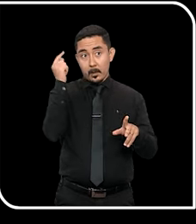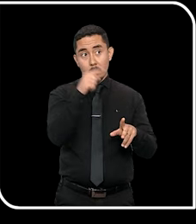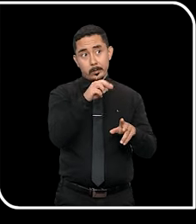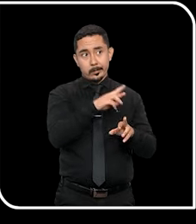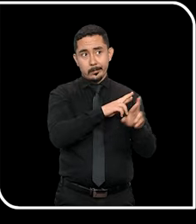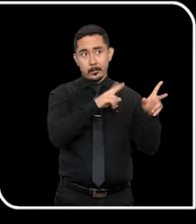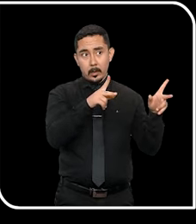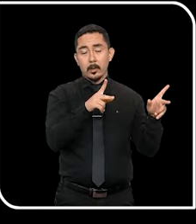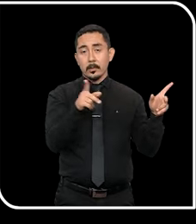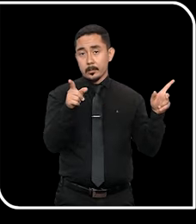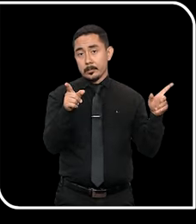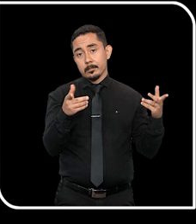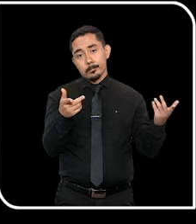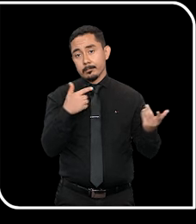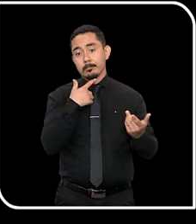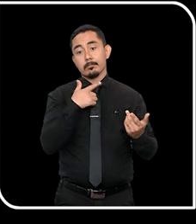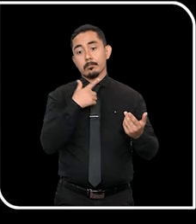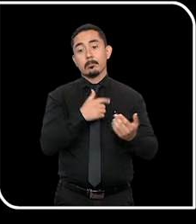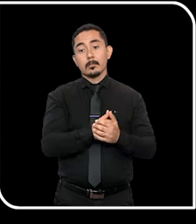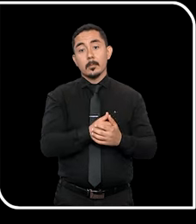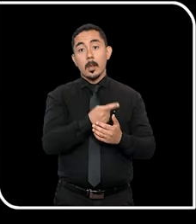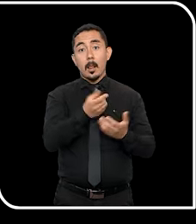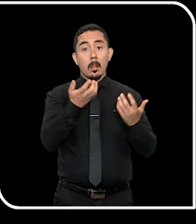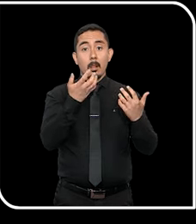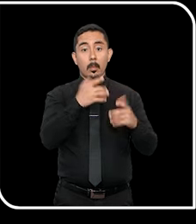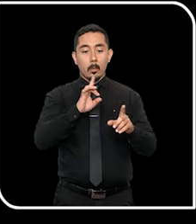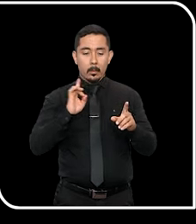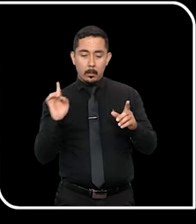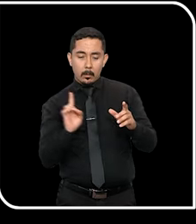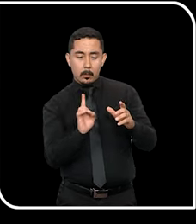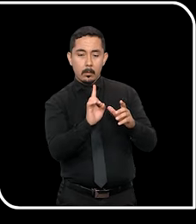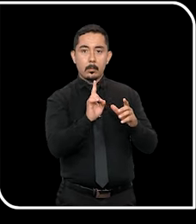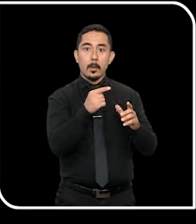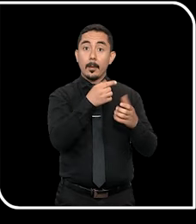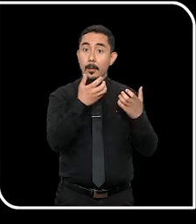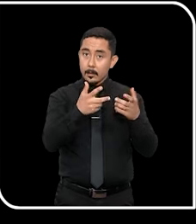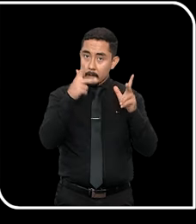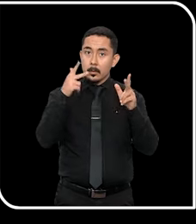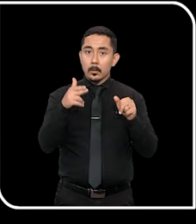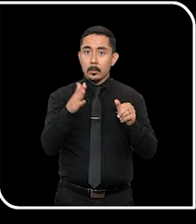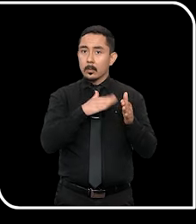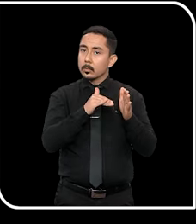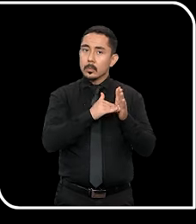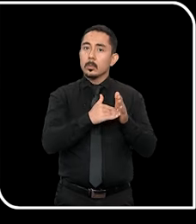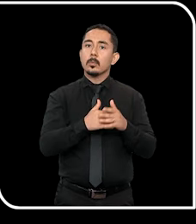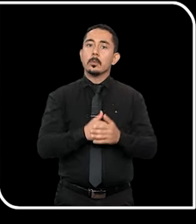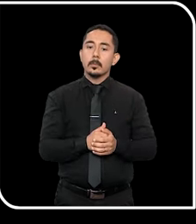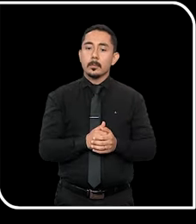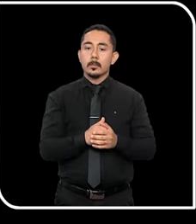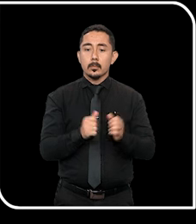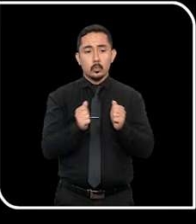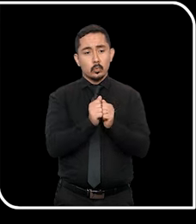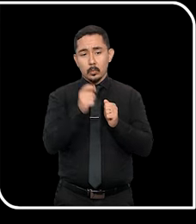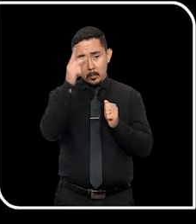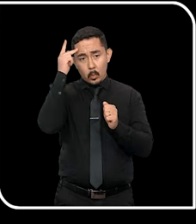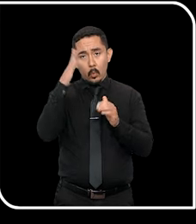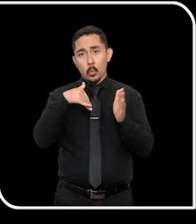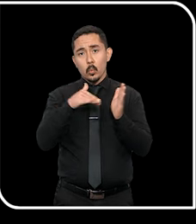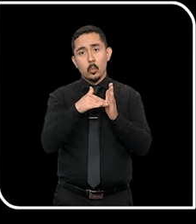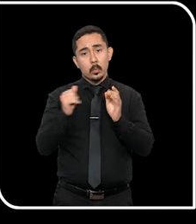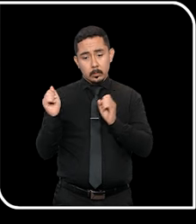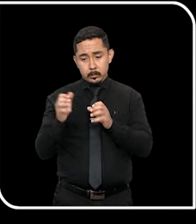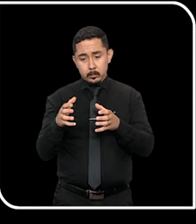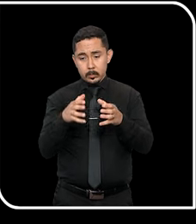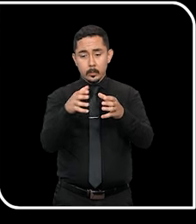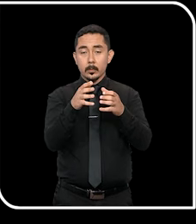pessoas diferentes a pessoa que tem deficiência ela não quer entrar por trás ela quer entrar pela frente pela rampa de acesso junto com todo